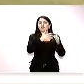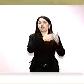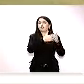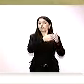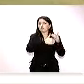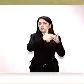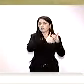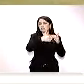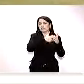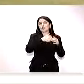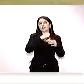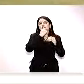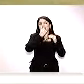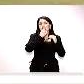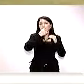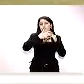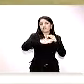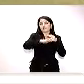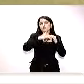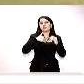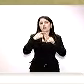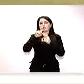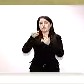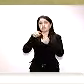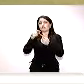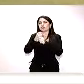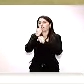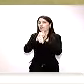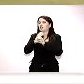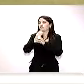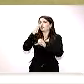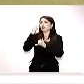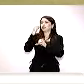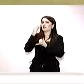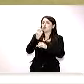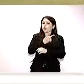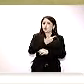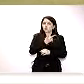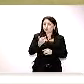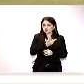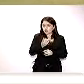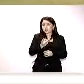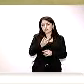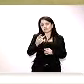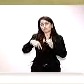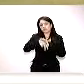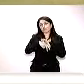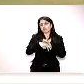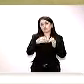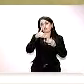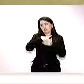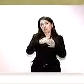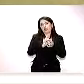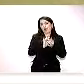habitação da Baixada Santista com terra com construções para obras de Engenharia e ambos a instrução convergiu pela aprovação das matérias